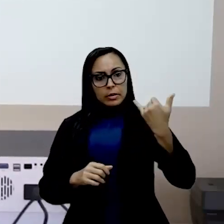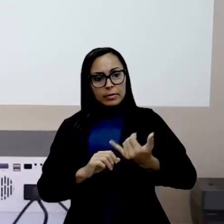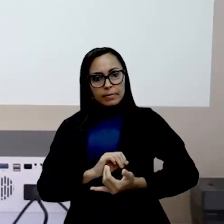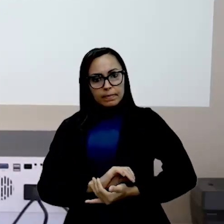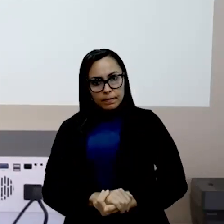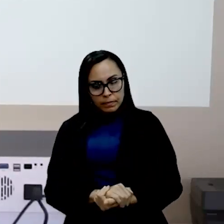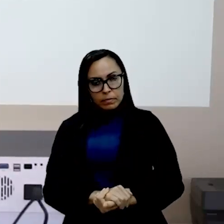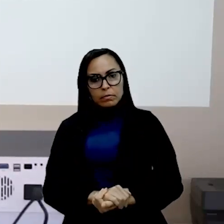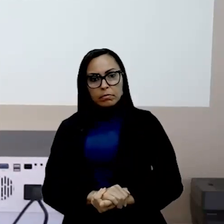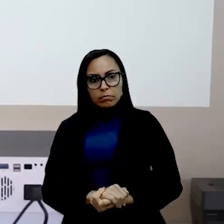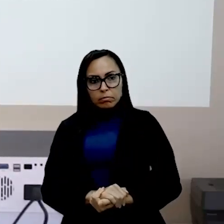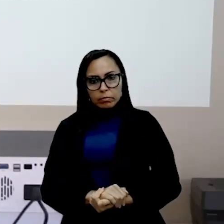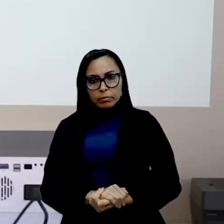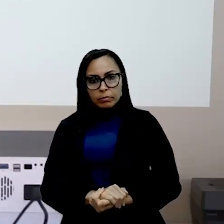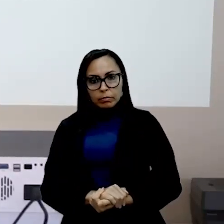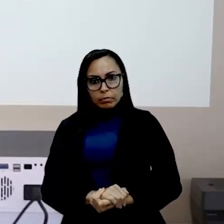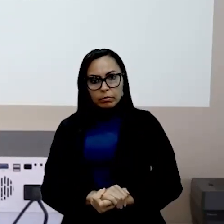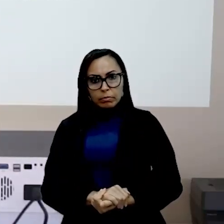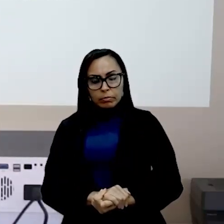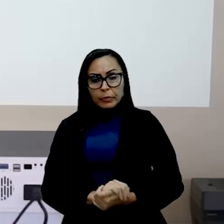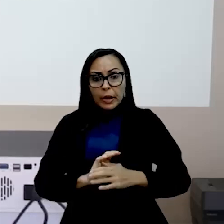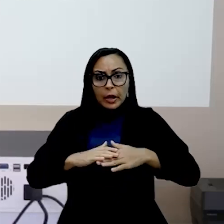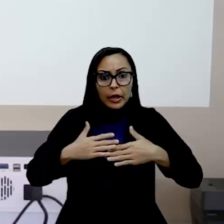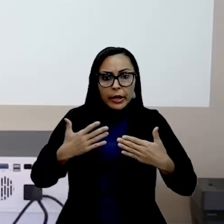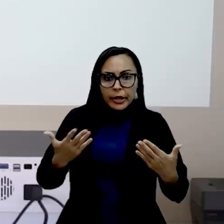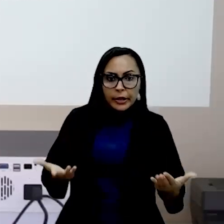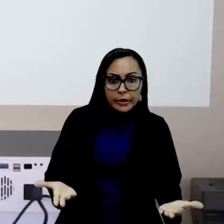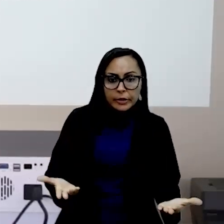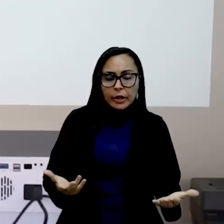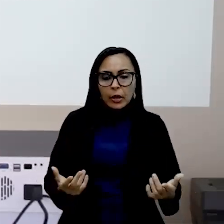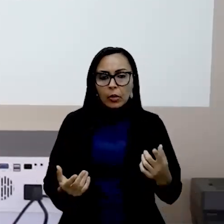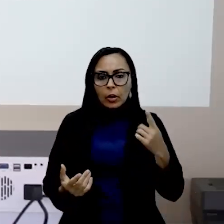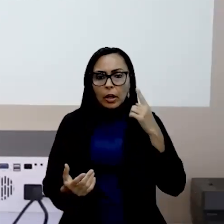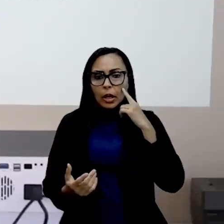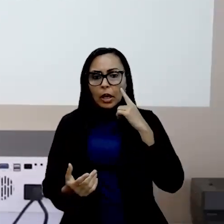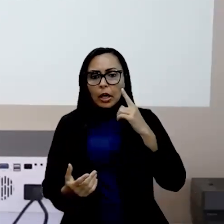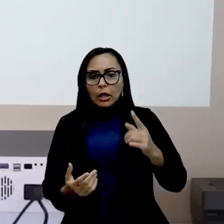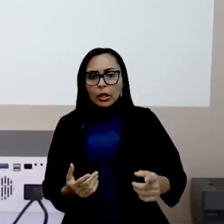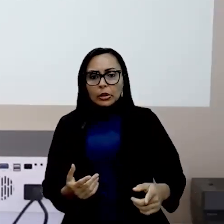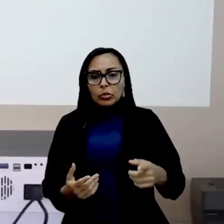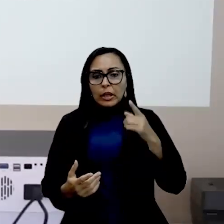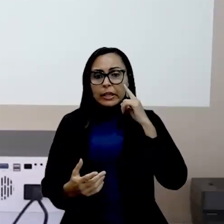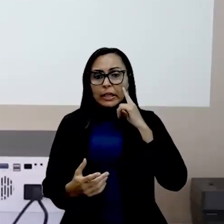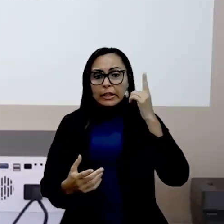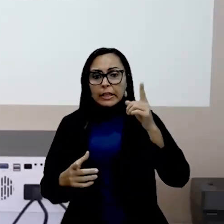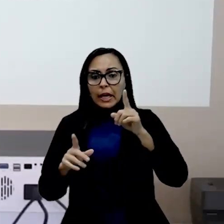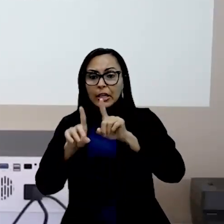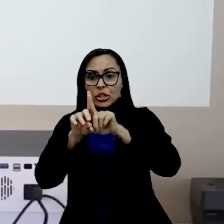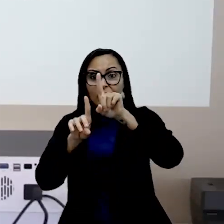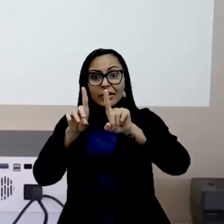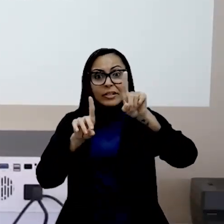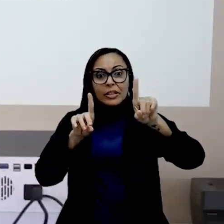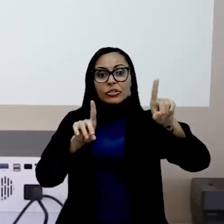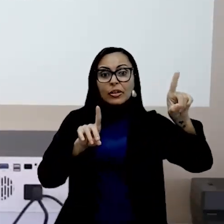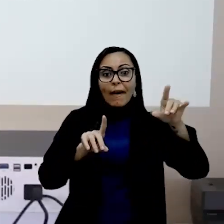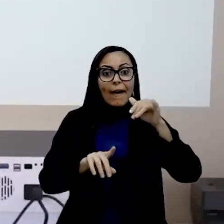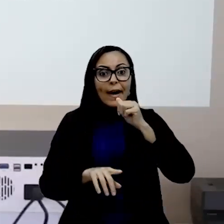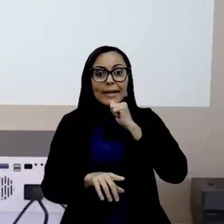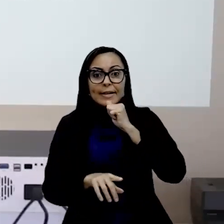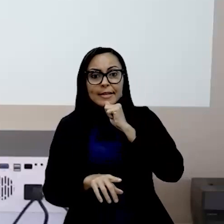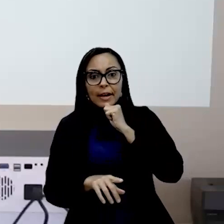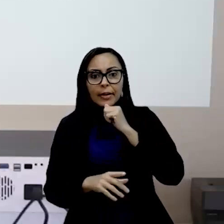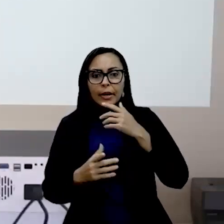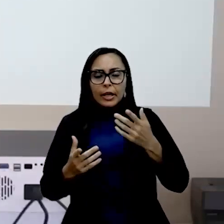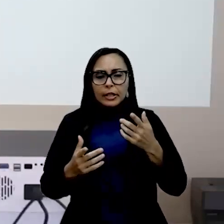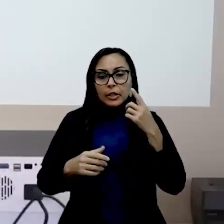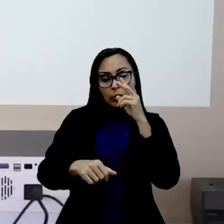45 anos. Então, isso não é, ele não estaria nem no escopo ainda de você ter prevenção e tal,